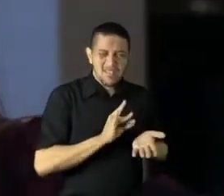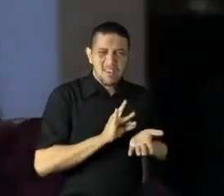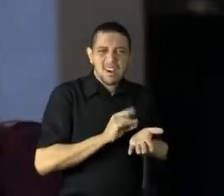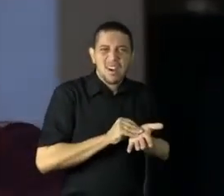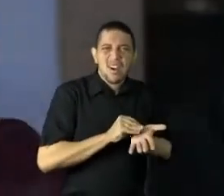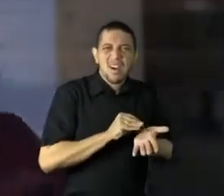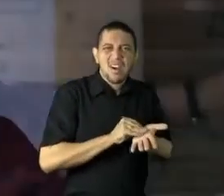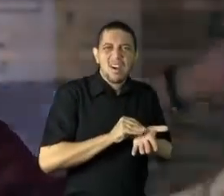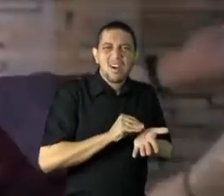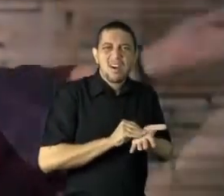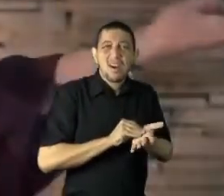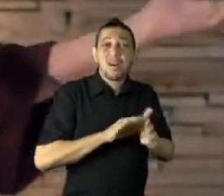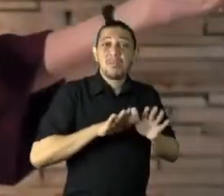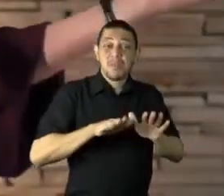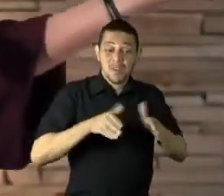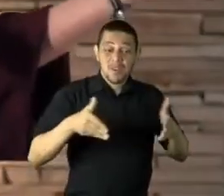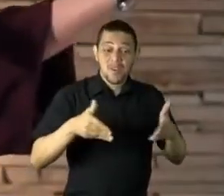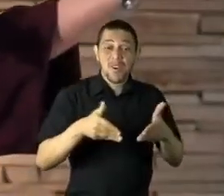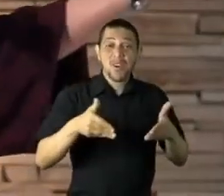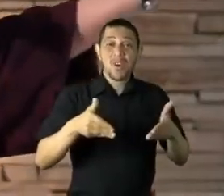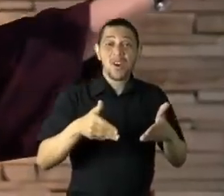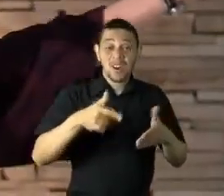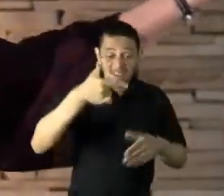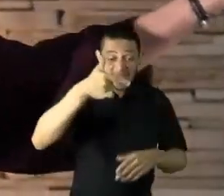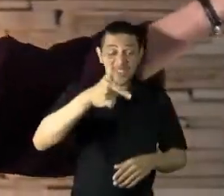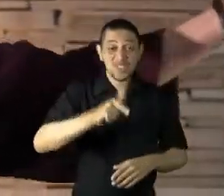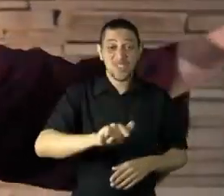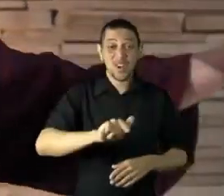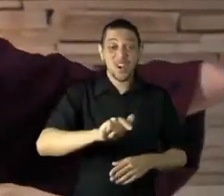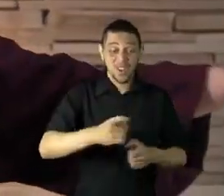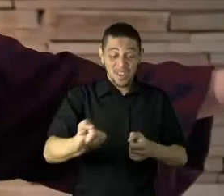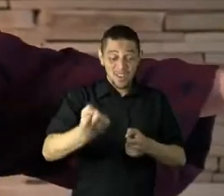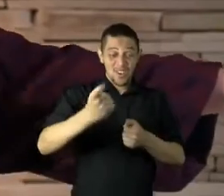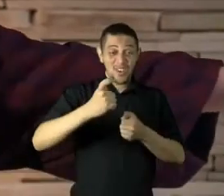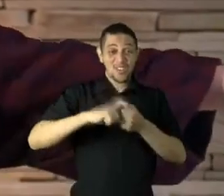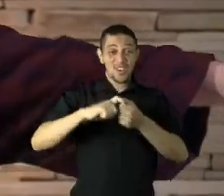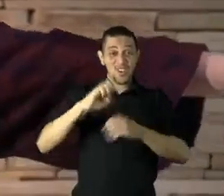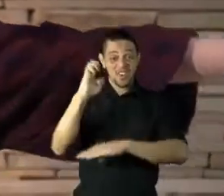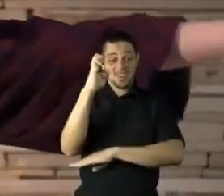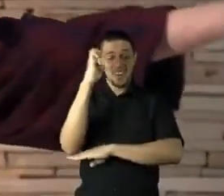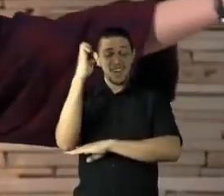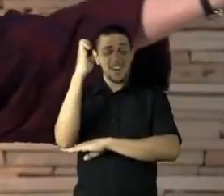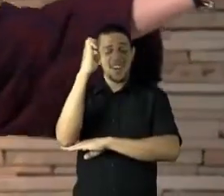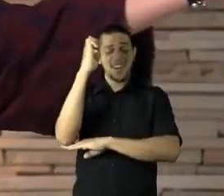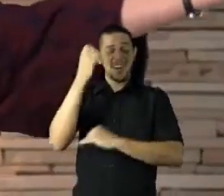não mente nosso lado comigo tá